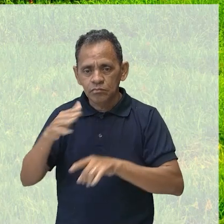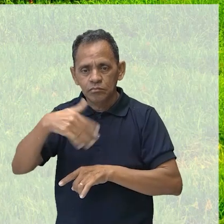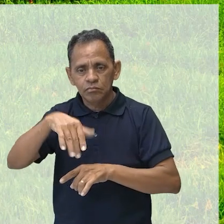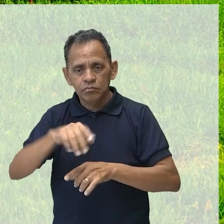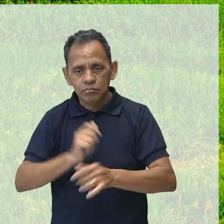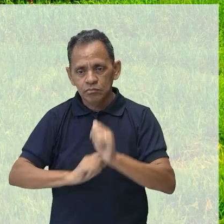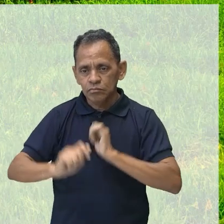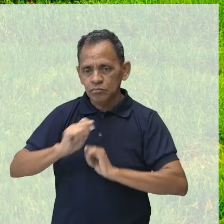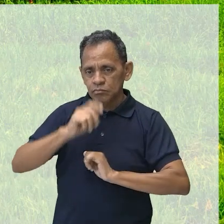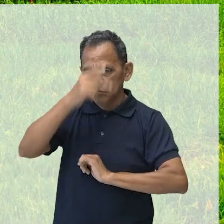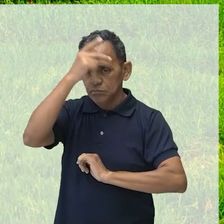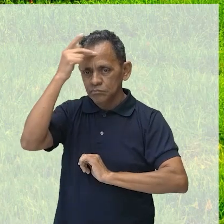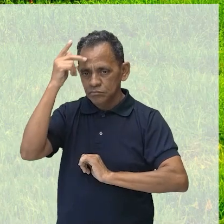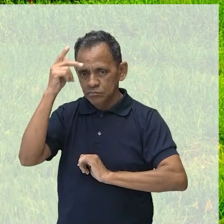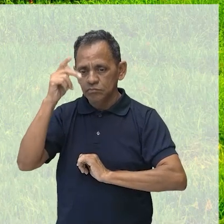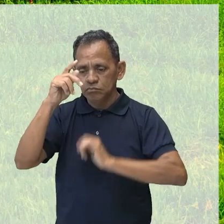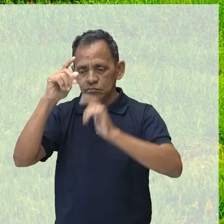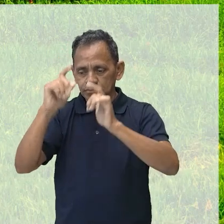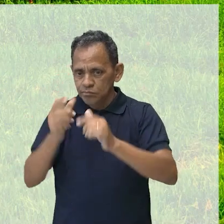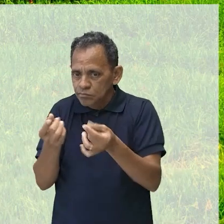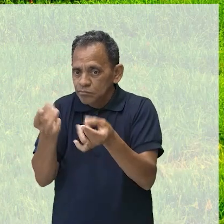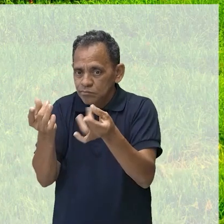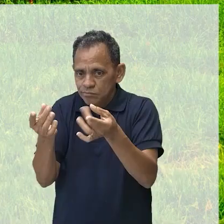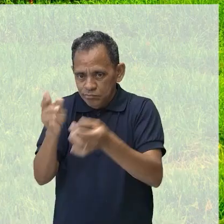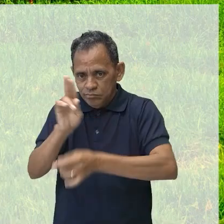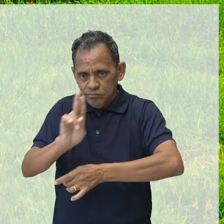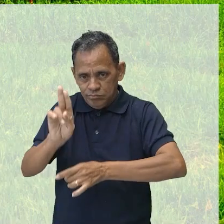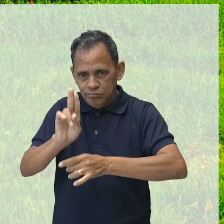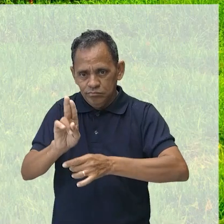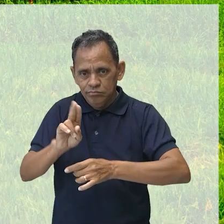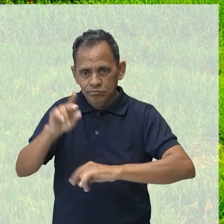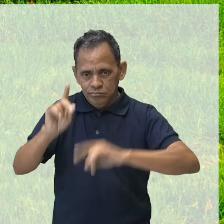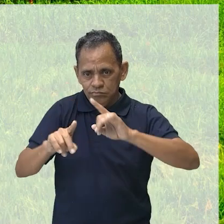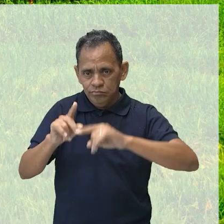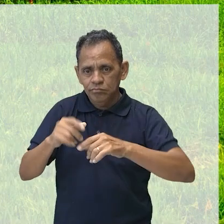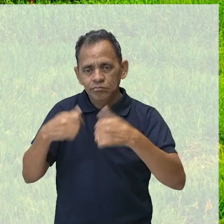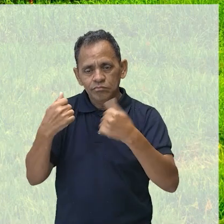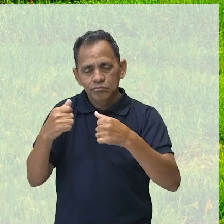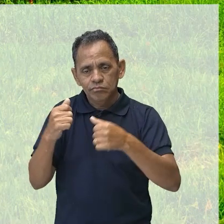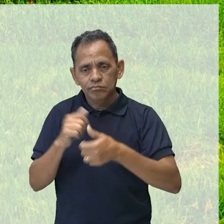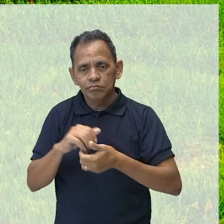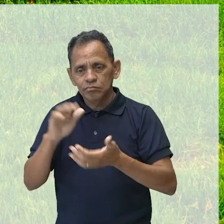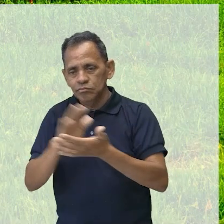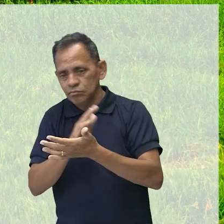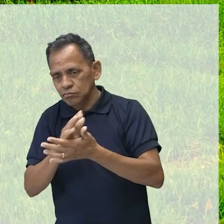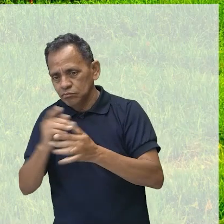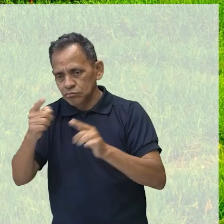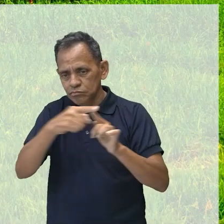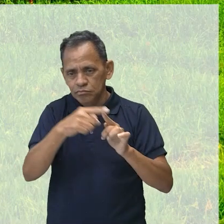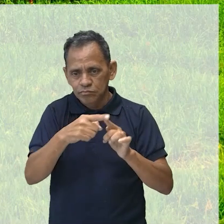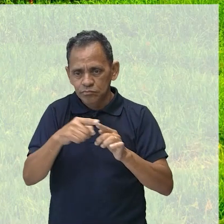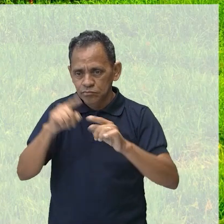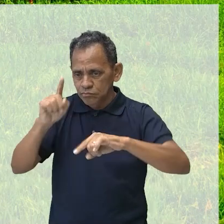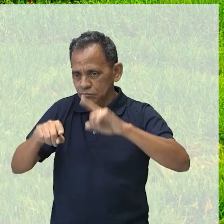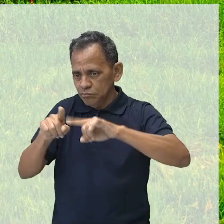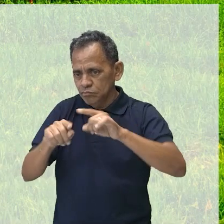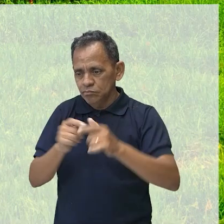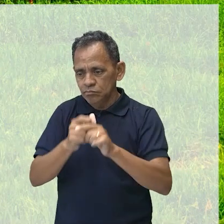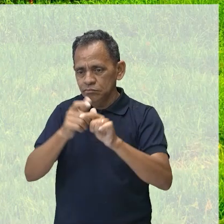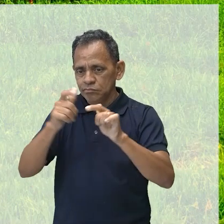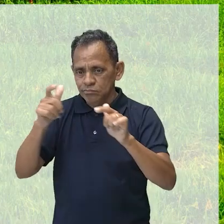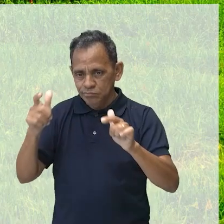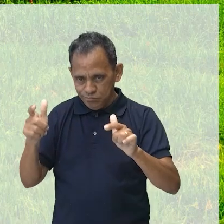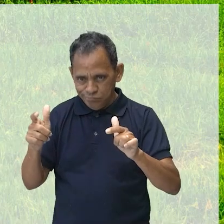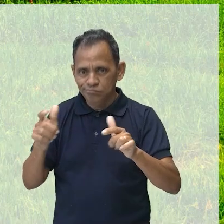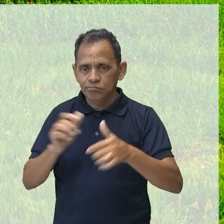econômica, para as pessoas, onde o mercado consumidor, ele acaba precisando de determinado produto. Se tem em grande escala, normalmente aquele